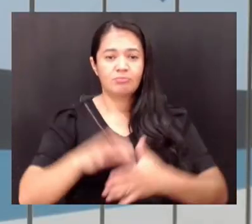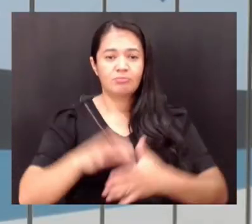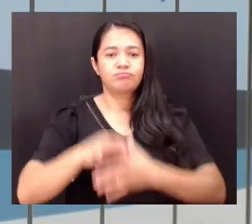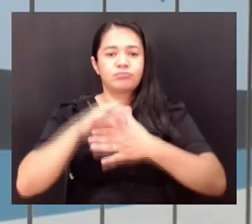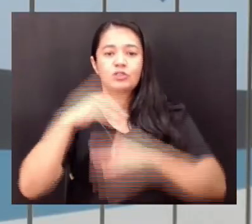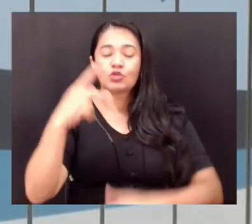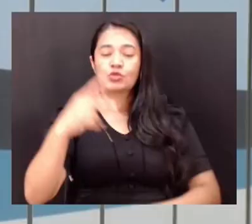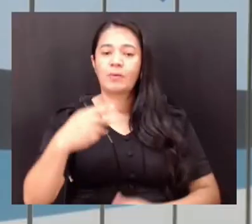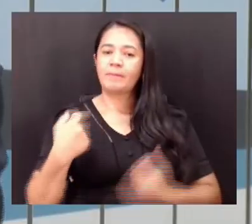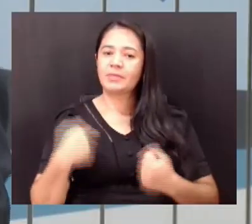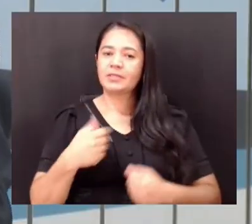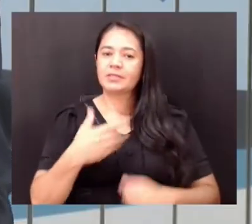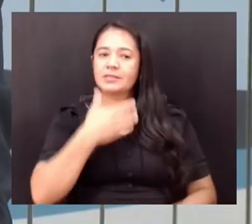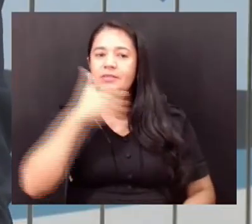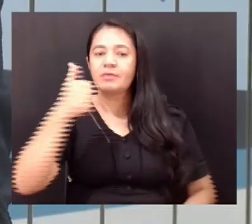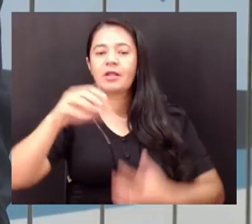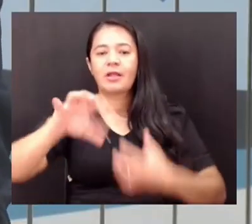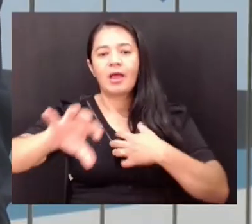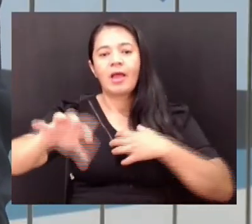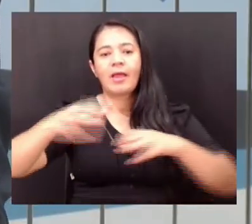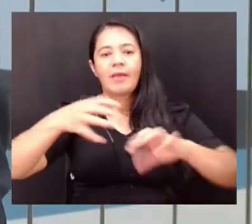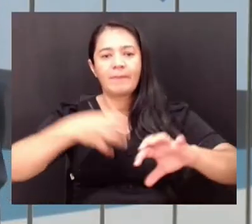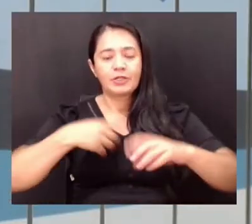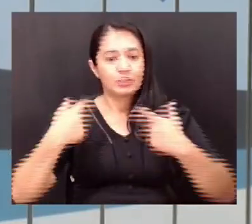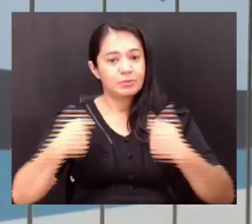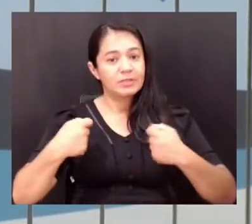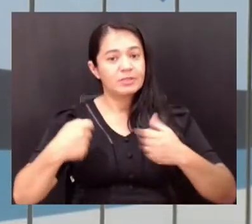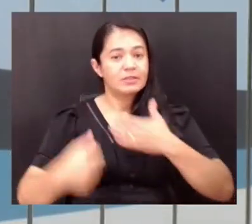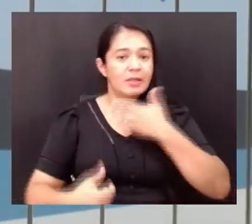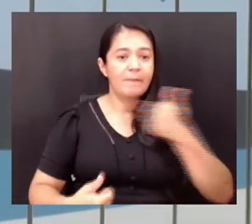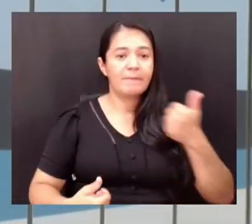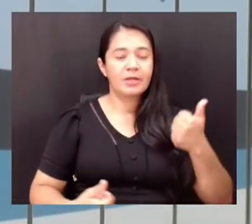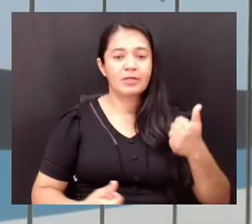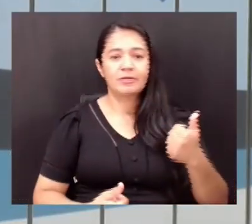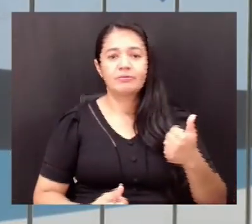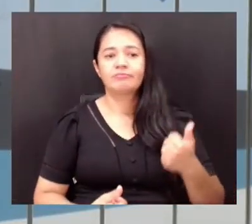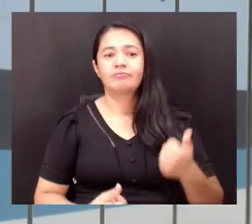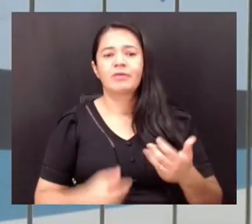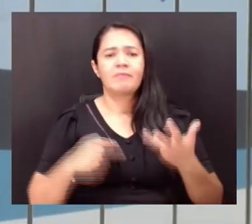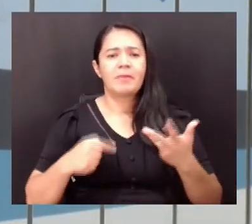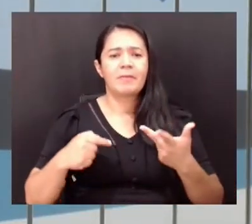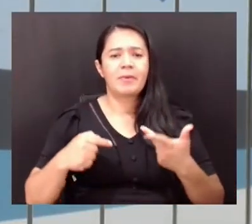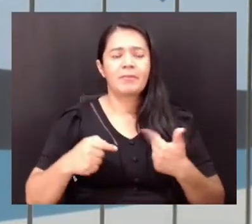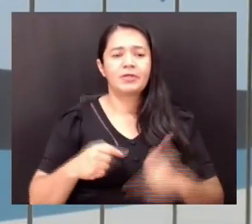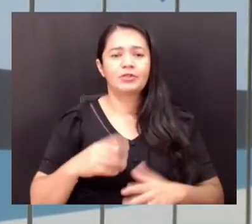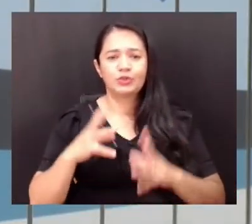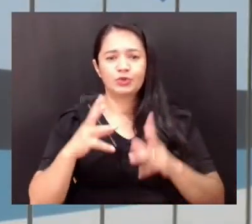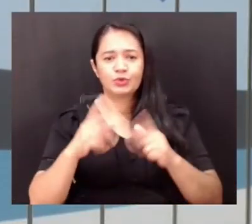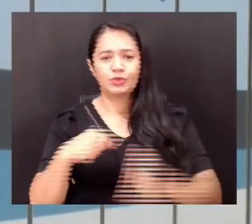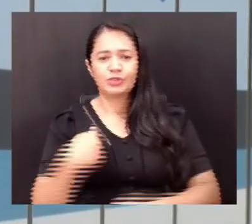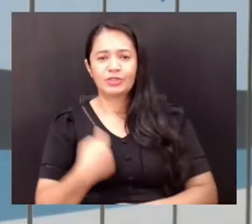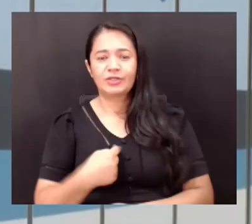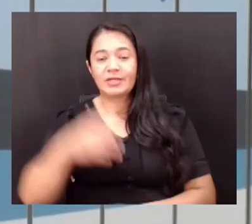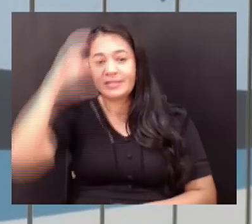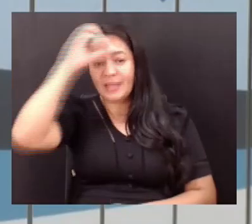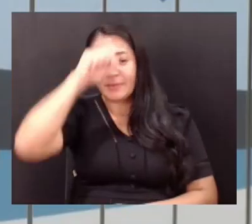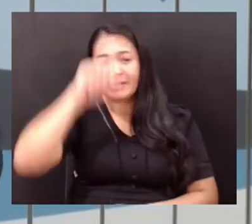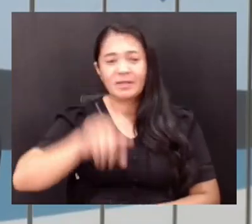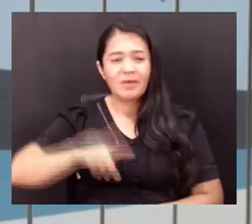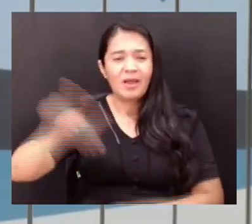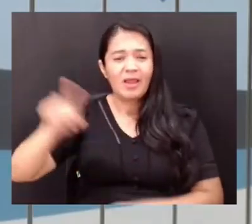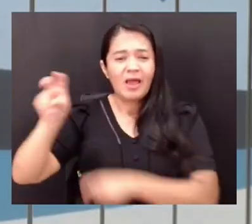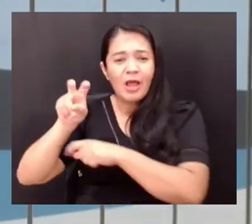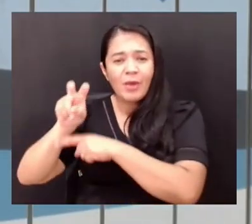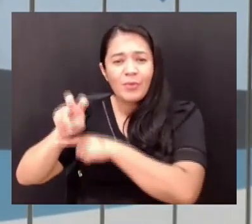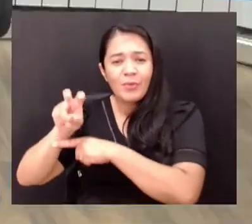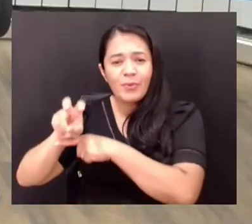sua empatia, você tem que melhorar a sua escutativa, aquilo que a gente aprendeu no parquinho. Aprendeu no